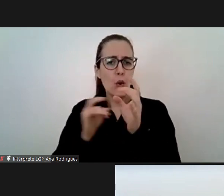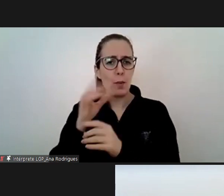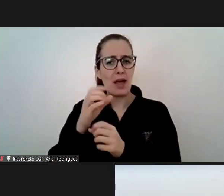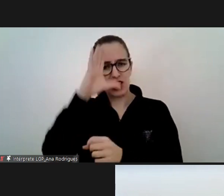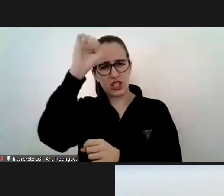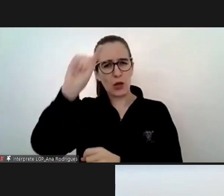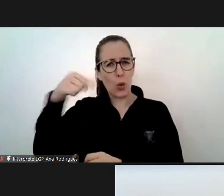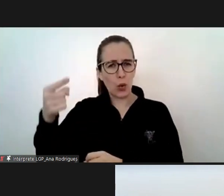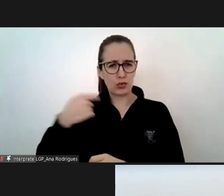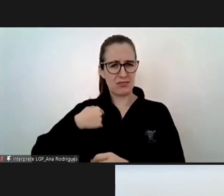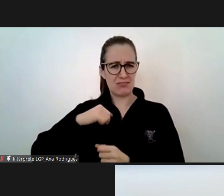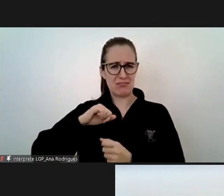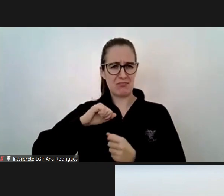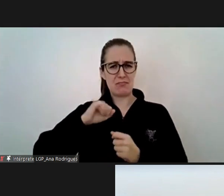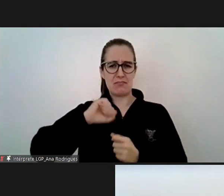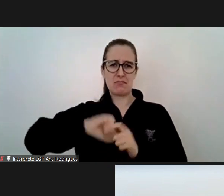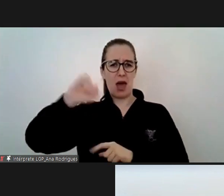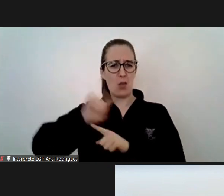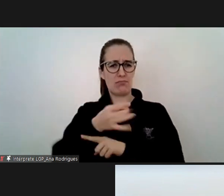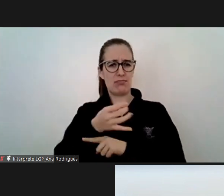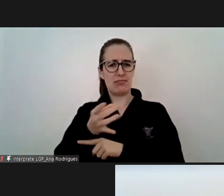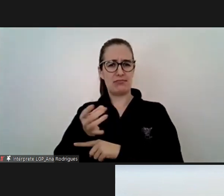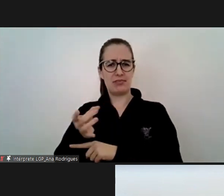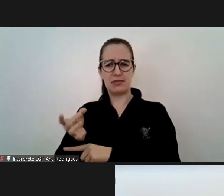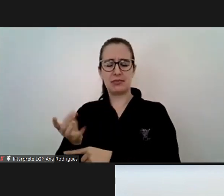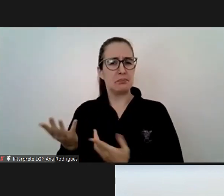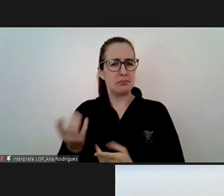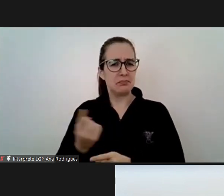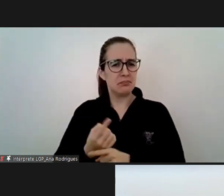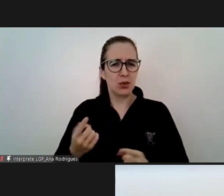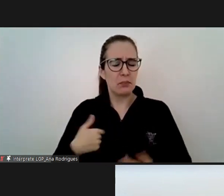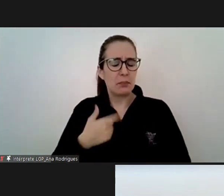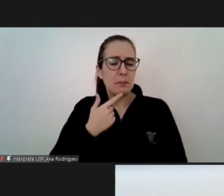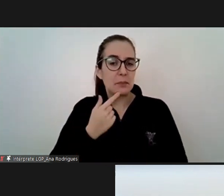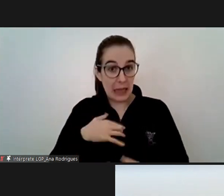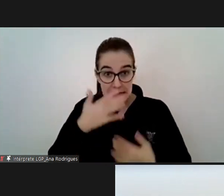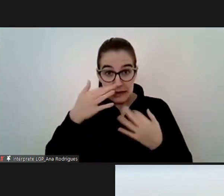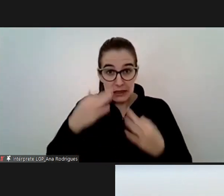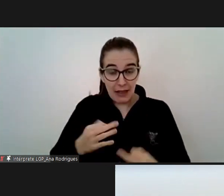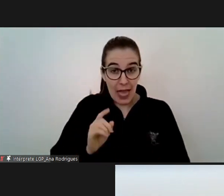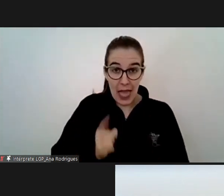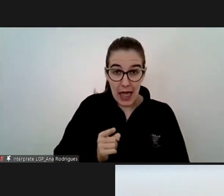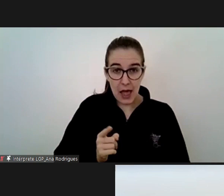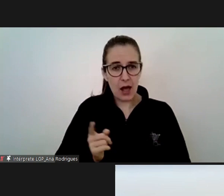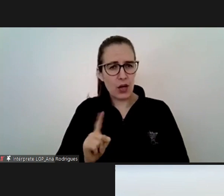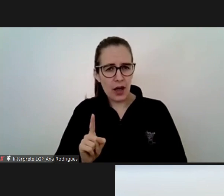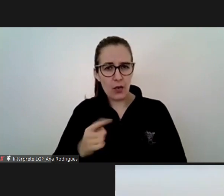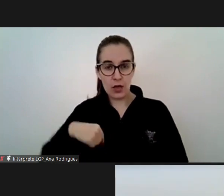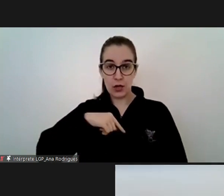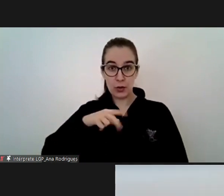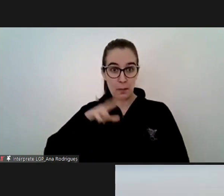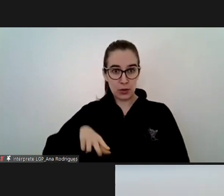mas gostaria que pudesse destrinçar um pouco isto, porque não tenho bem a certeza se efetivamente a abstenção portuguesa é um